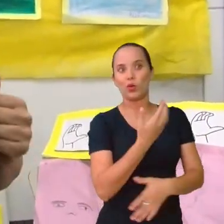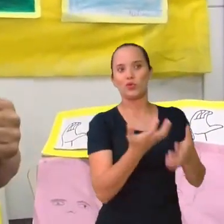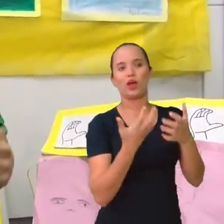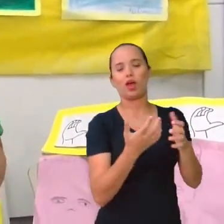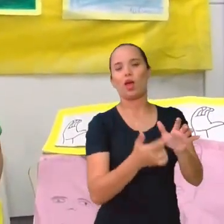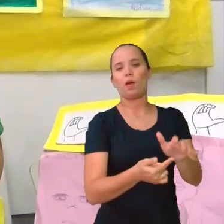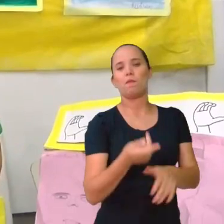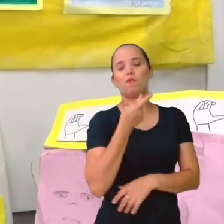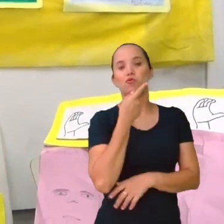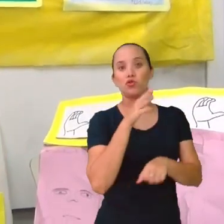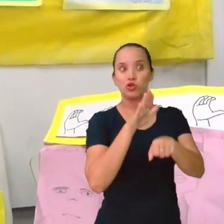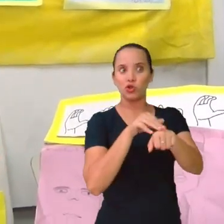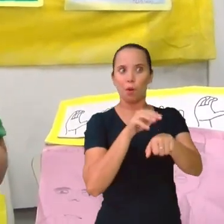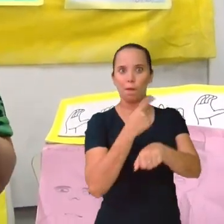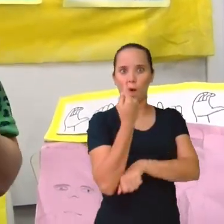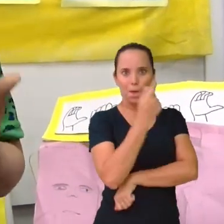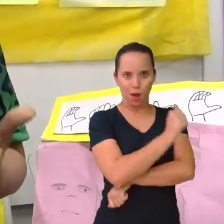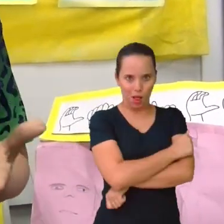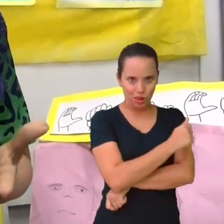uma das nossas alunas